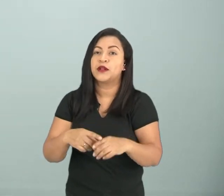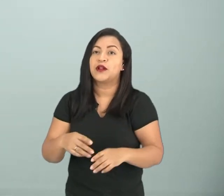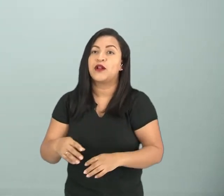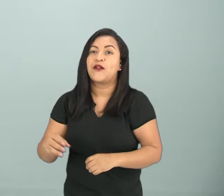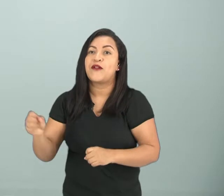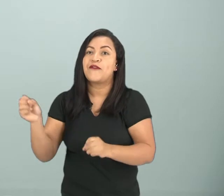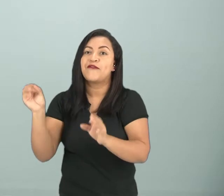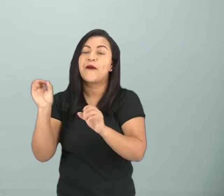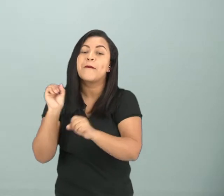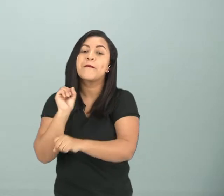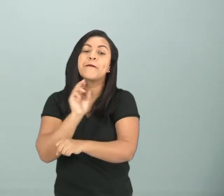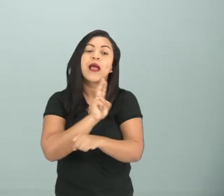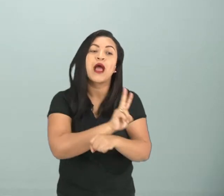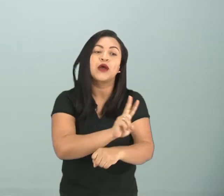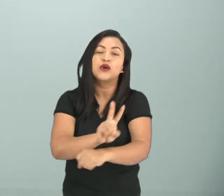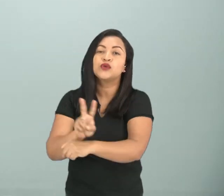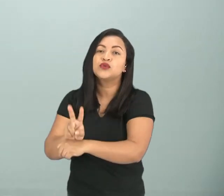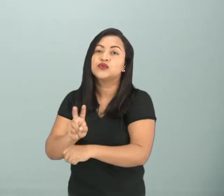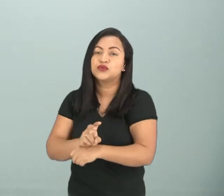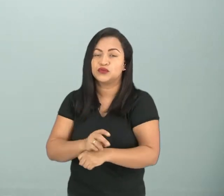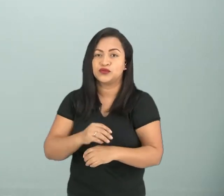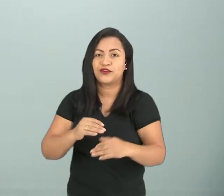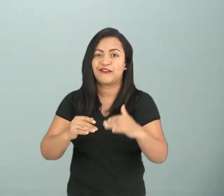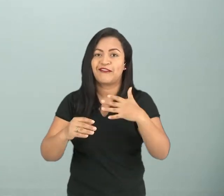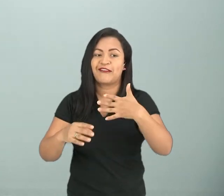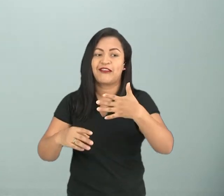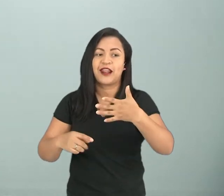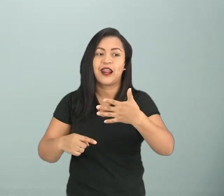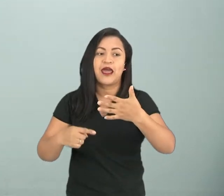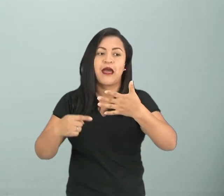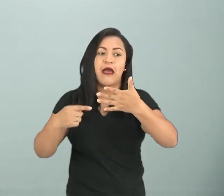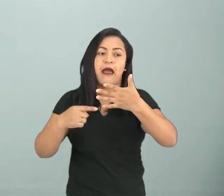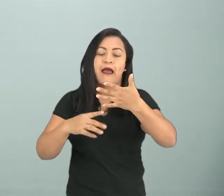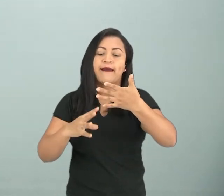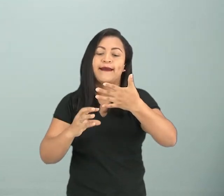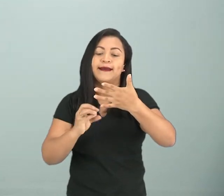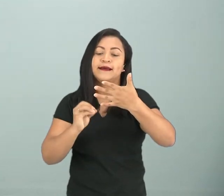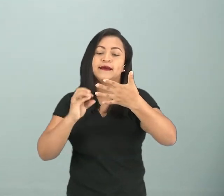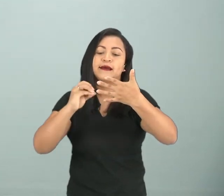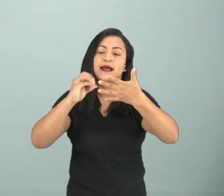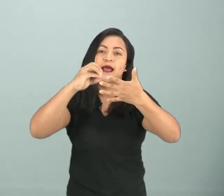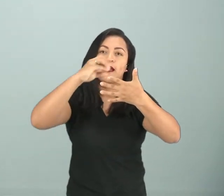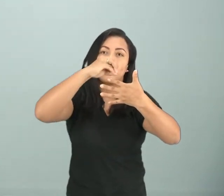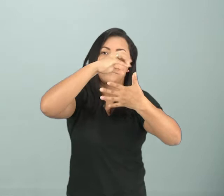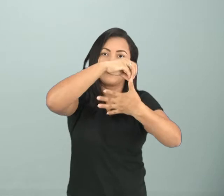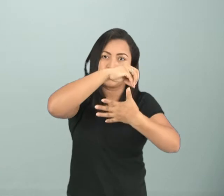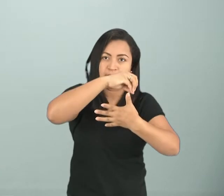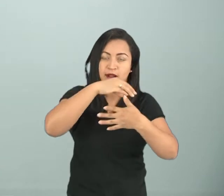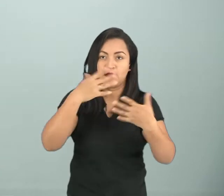para vários níveis da cadeia alimentar. Então, energia ela é